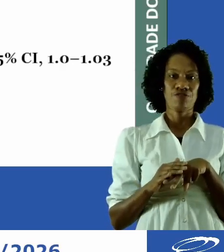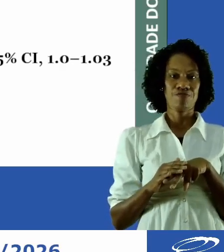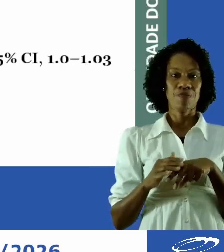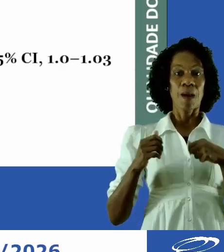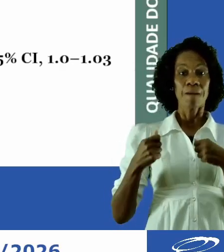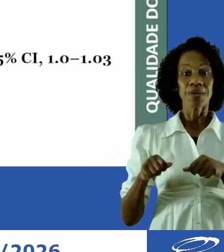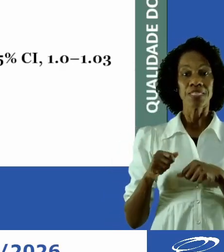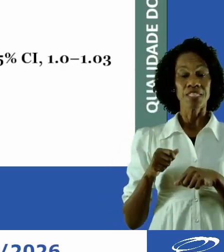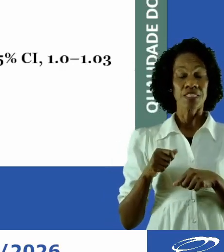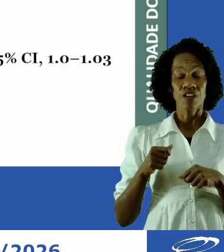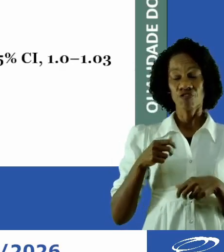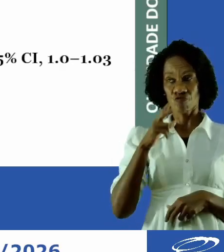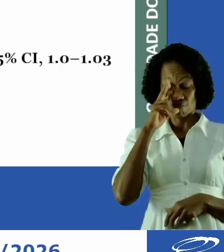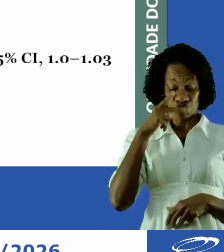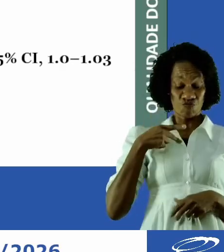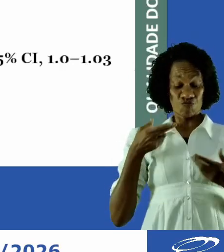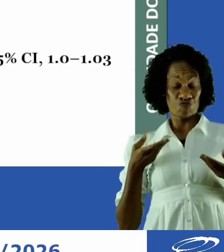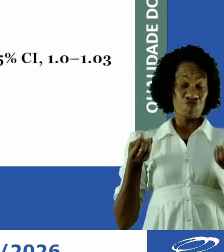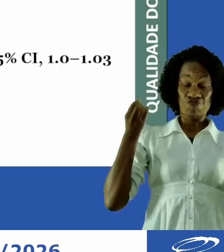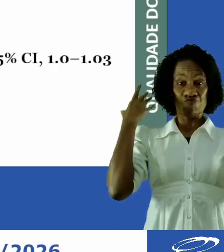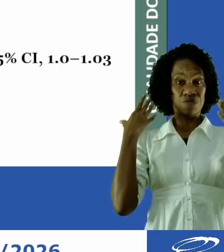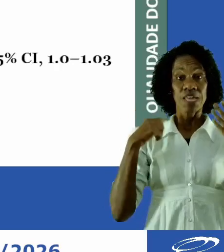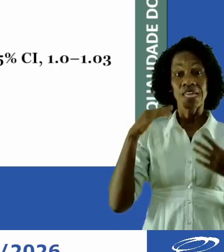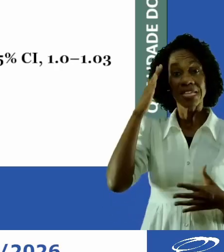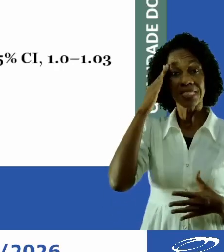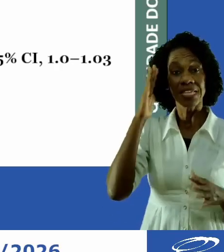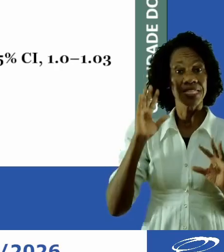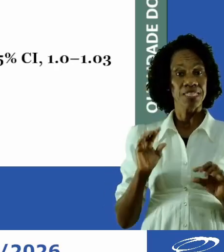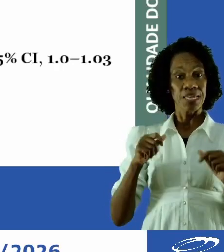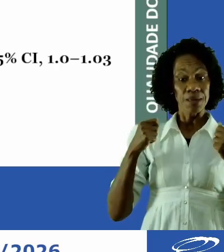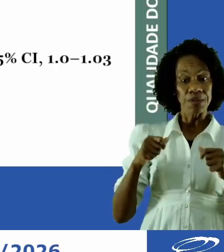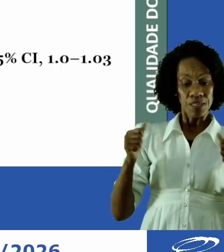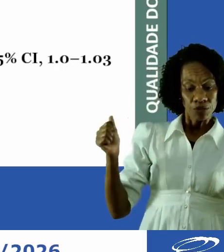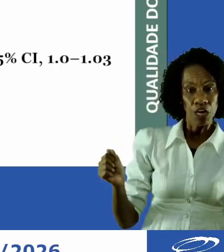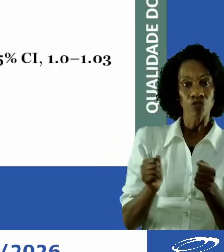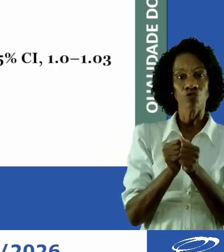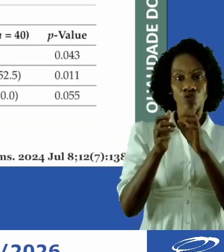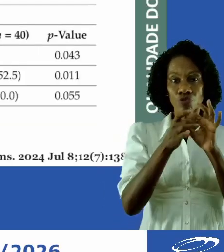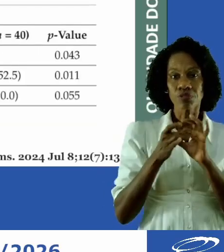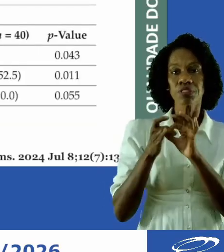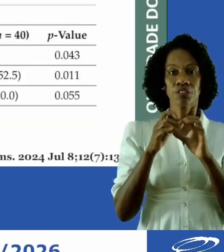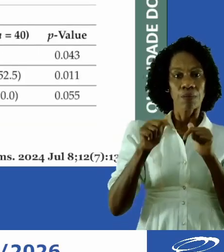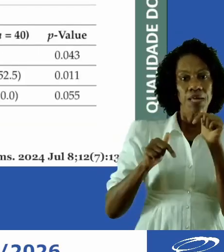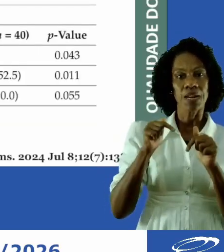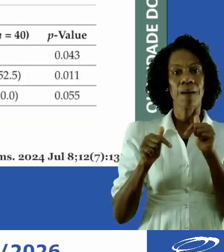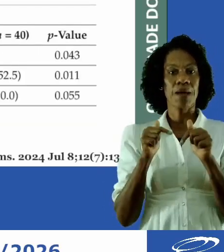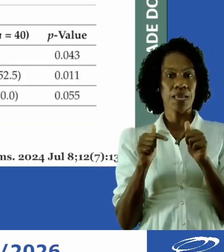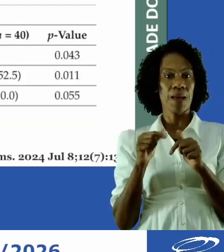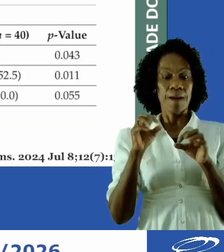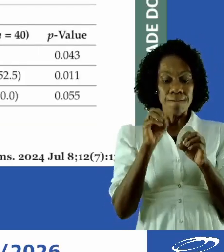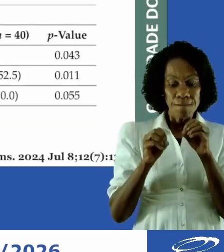nossos egos médicos do dia a dia e entender que sem esse casamento não funciona. Ou seja, a microbiologia